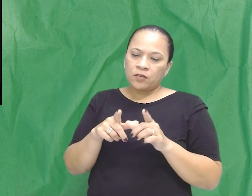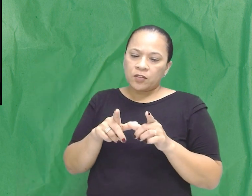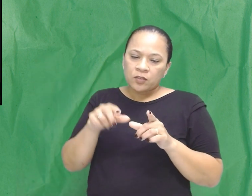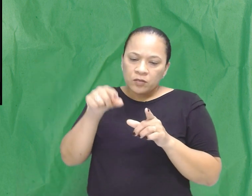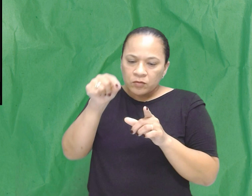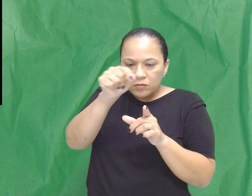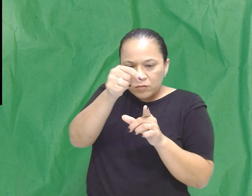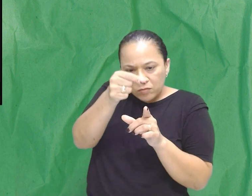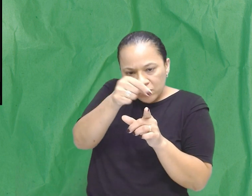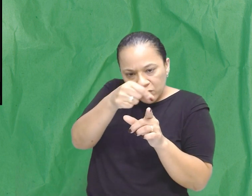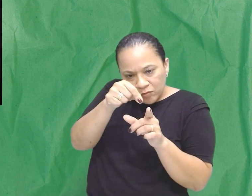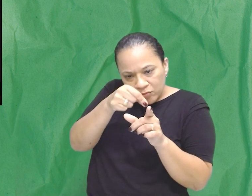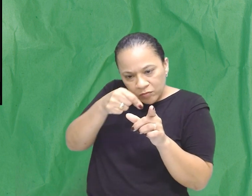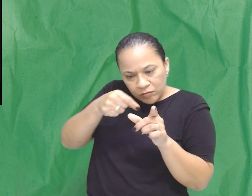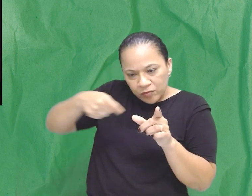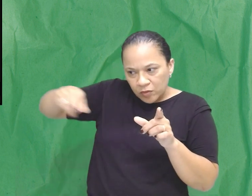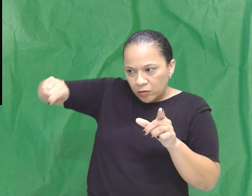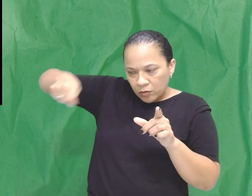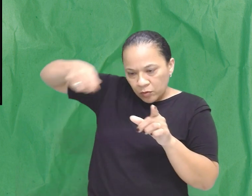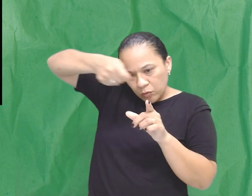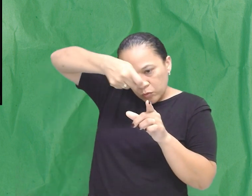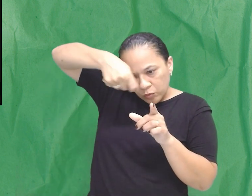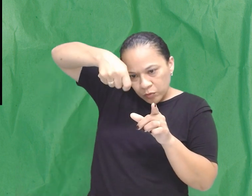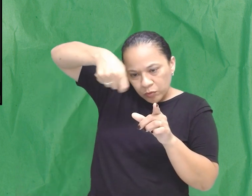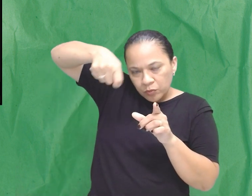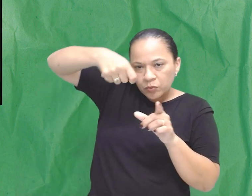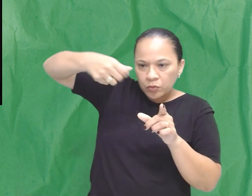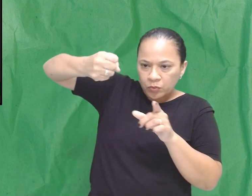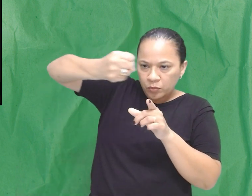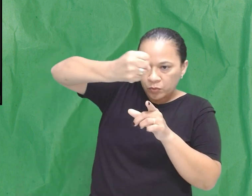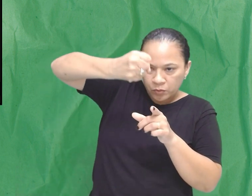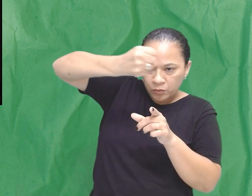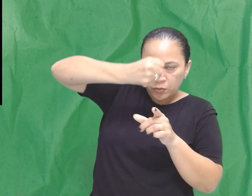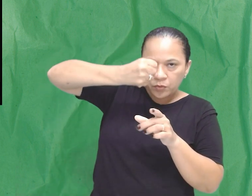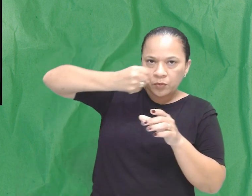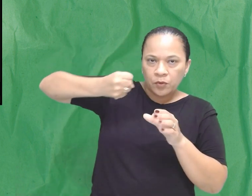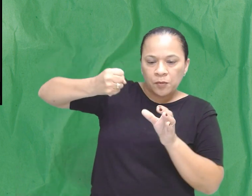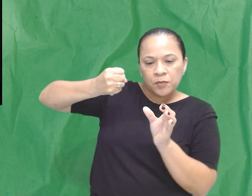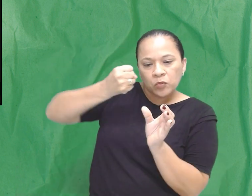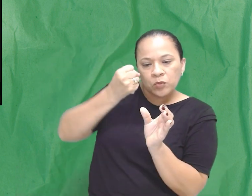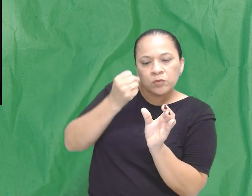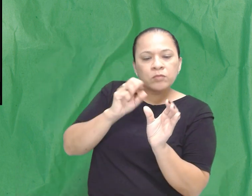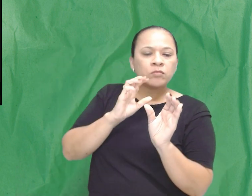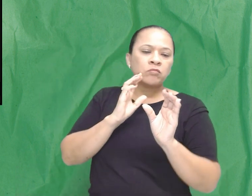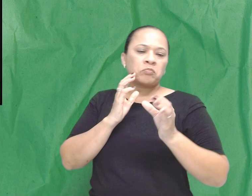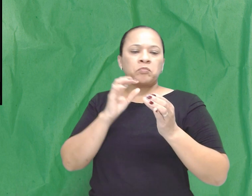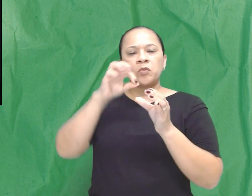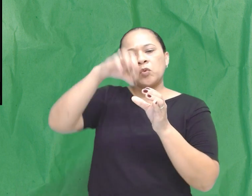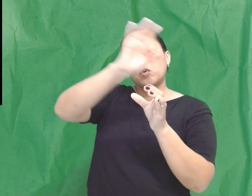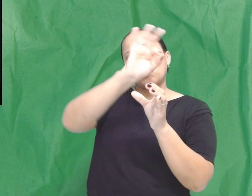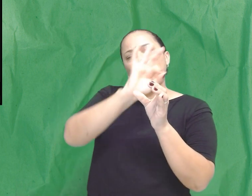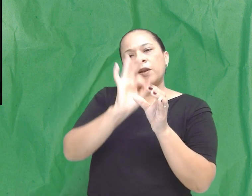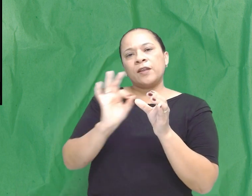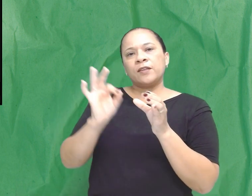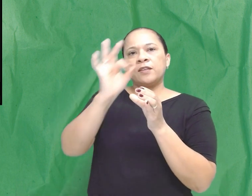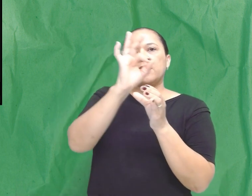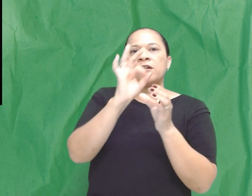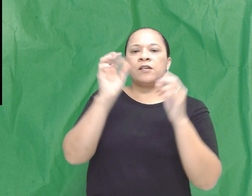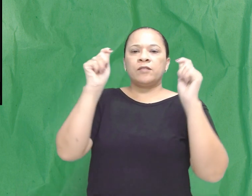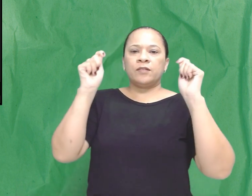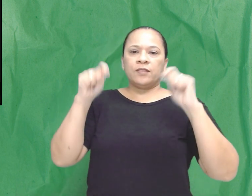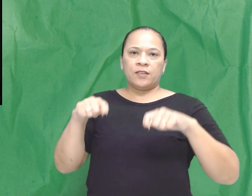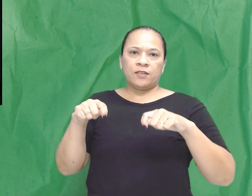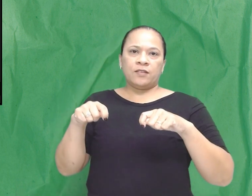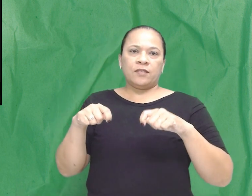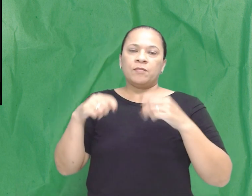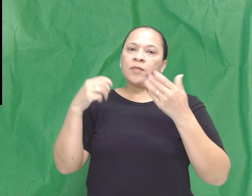contenção para que o glacê, quando ele chegue um pouco mais fluido, que é o terceiro ponto, ele não derrame. E finalmente, depois que eu cheguei a